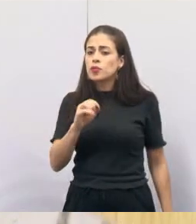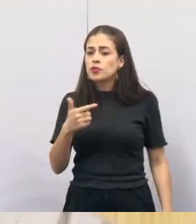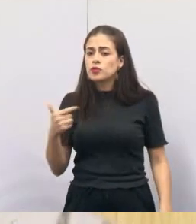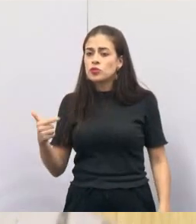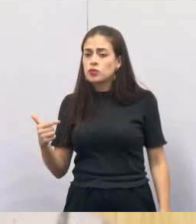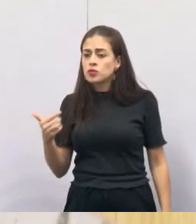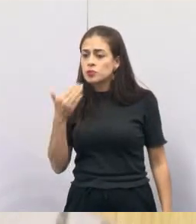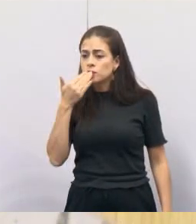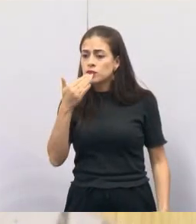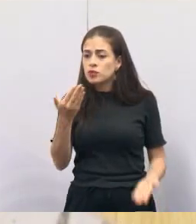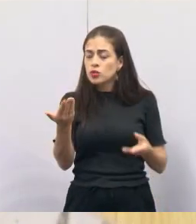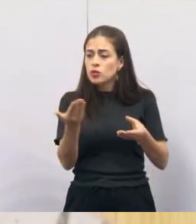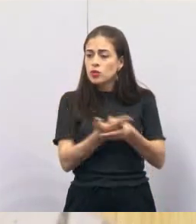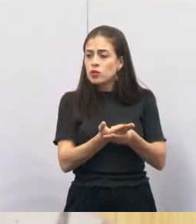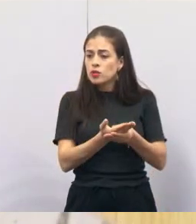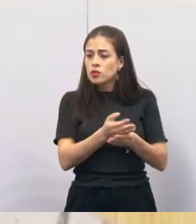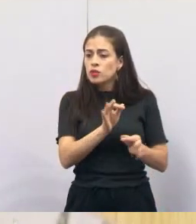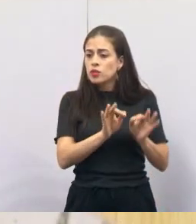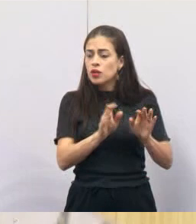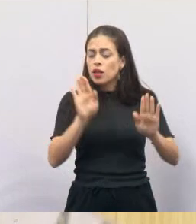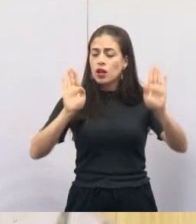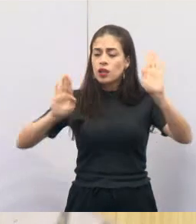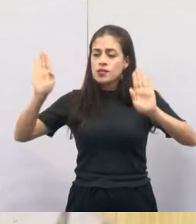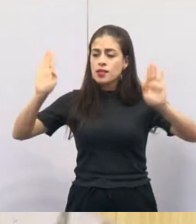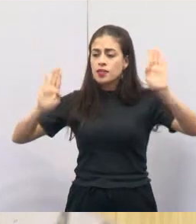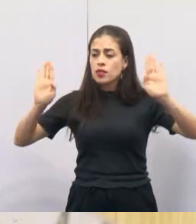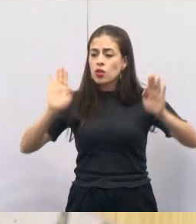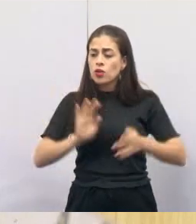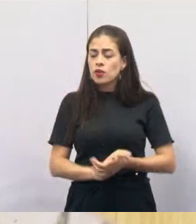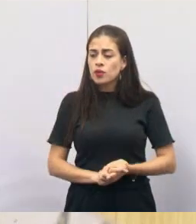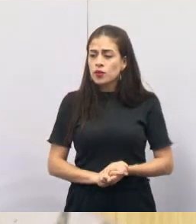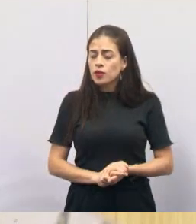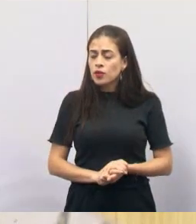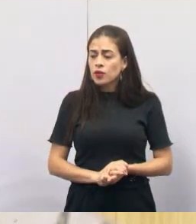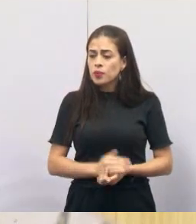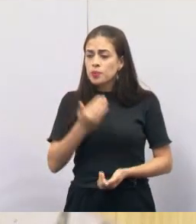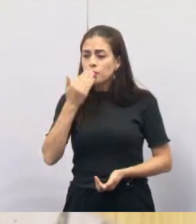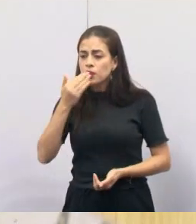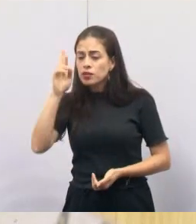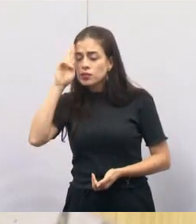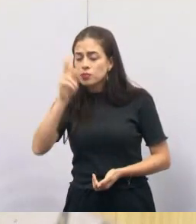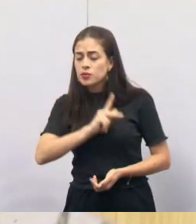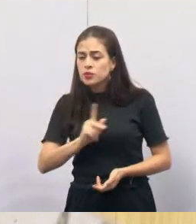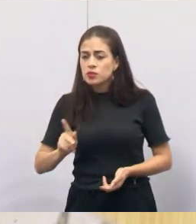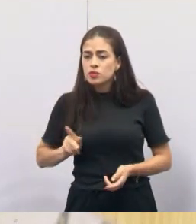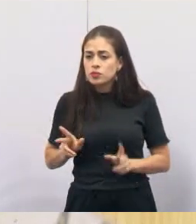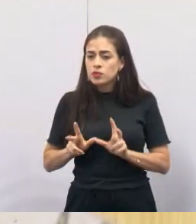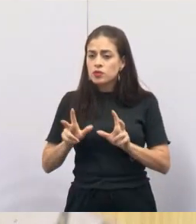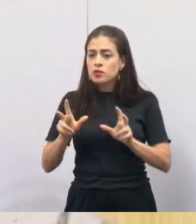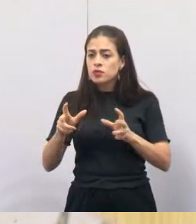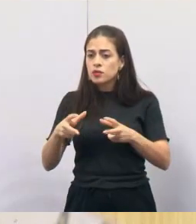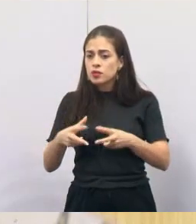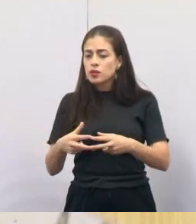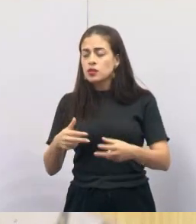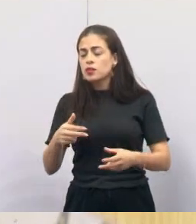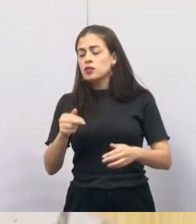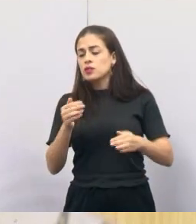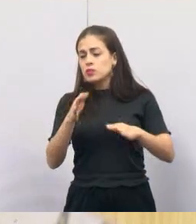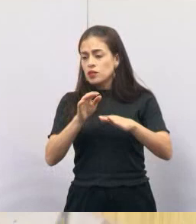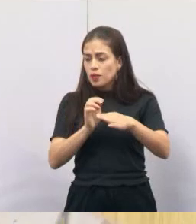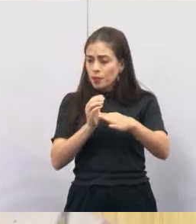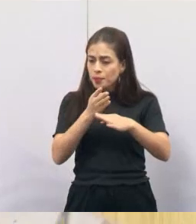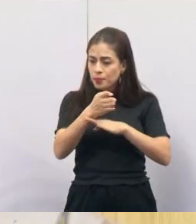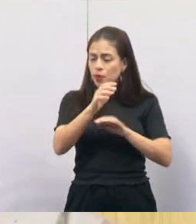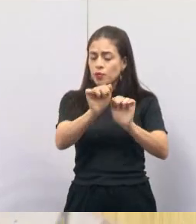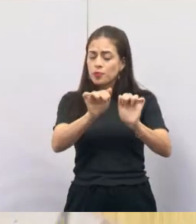de processo licitatório. Requeremos ao excelentíssimo senhor presidente dessa casa, ouvido e aprovado